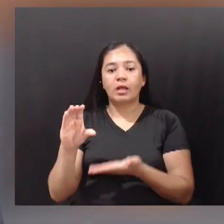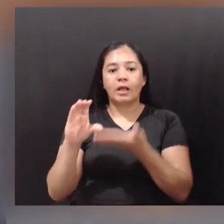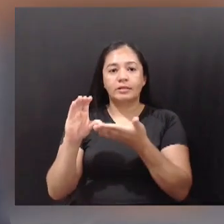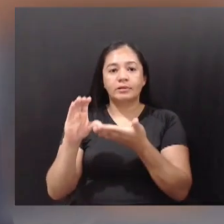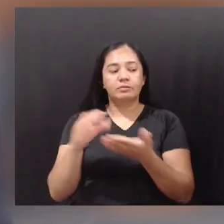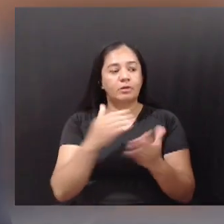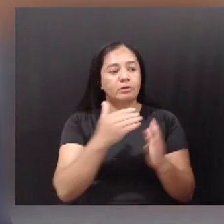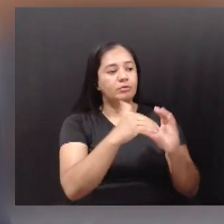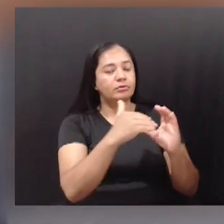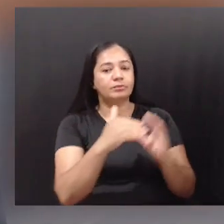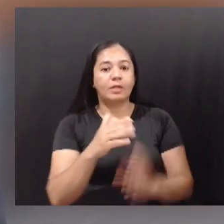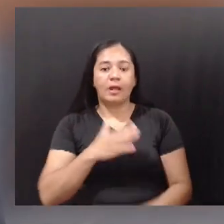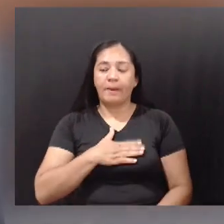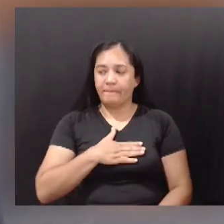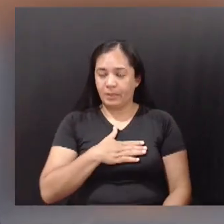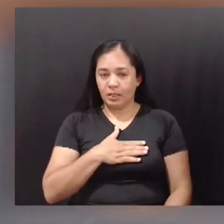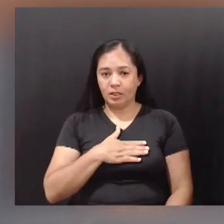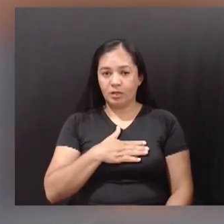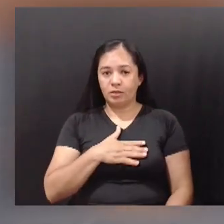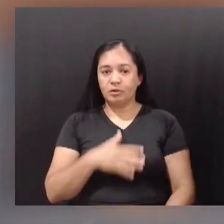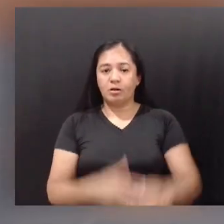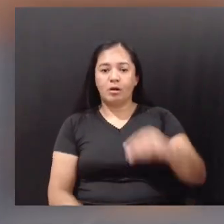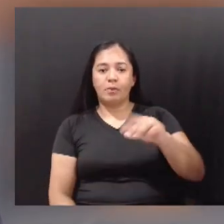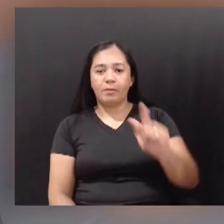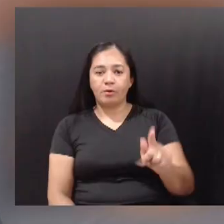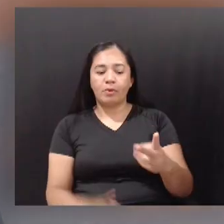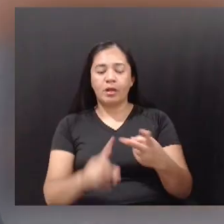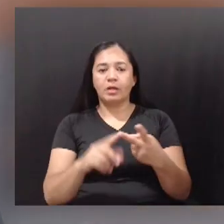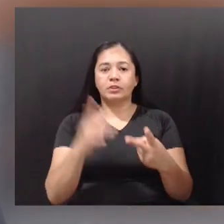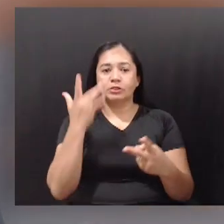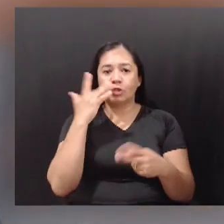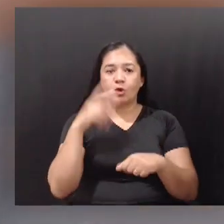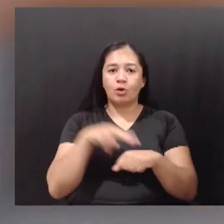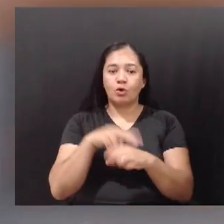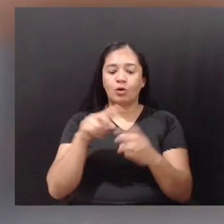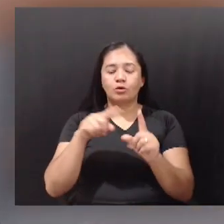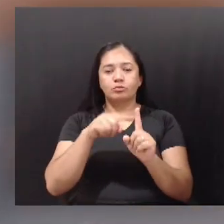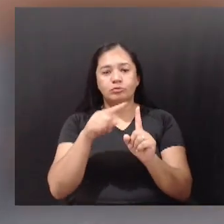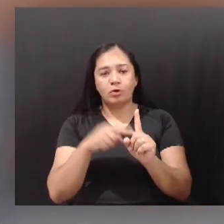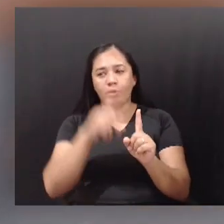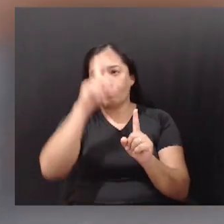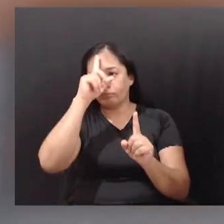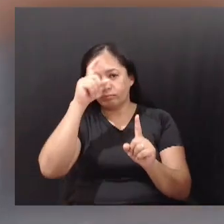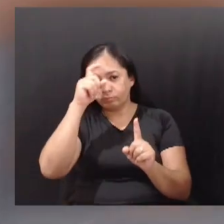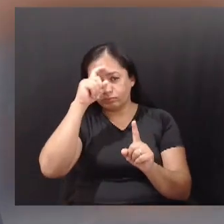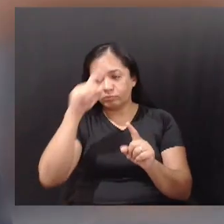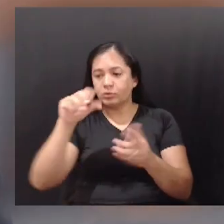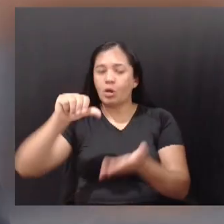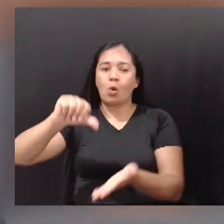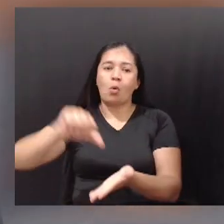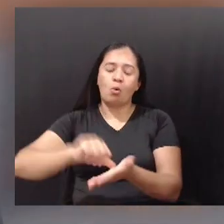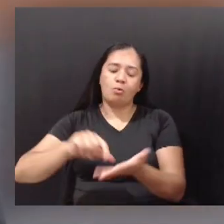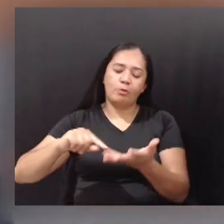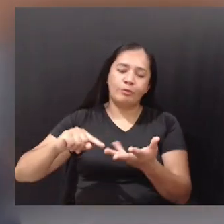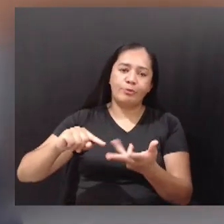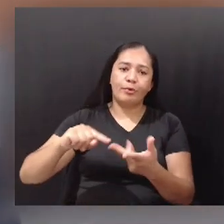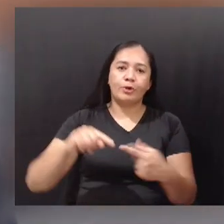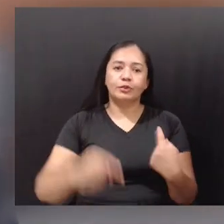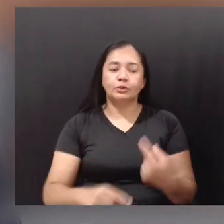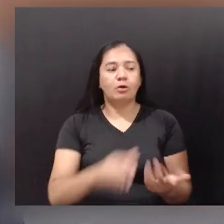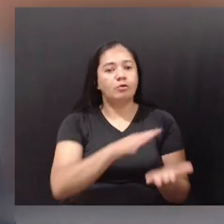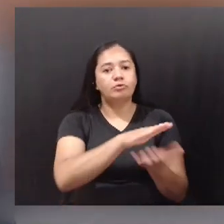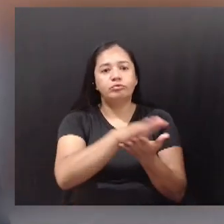minhas emendas Mário Gatti, Ouro Verde, maternidade, postos de saúde, UPAs. Então a gente distribui da forma que tem